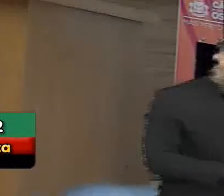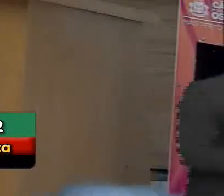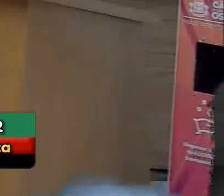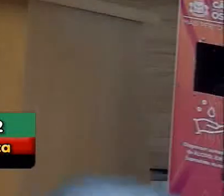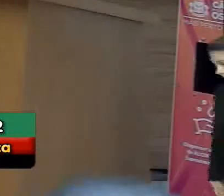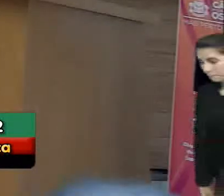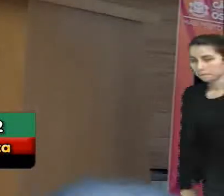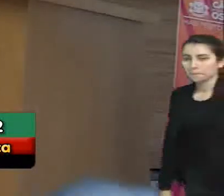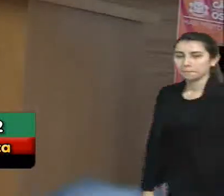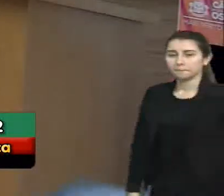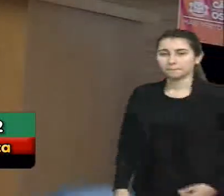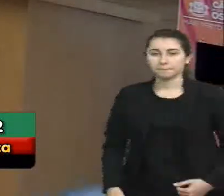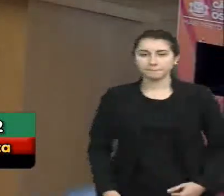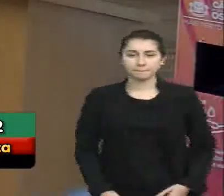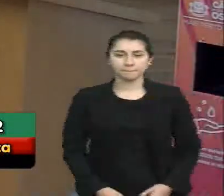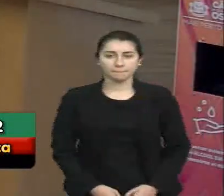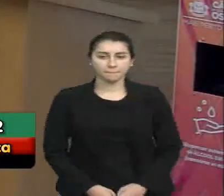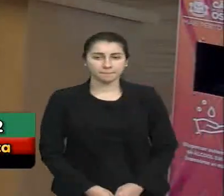Muito obrigada.